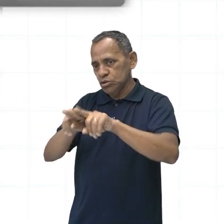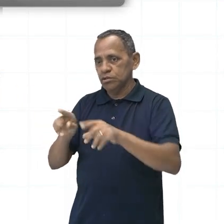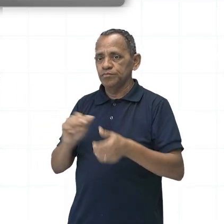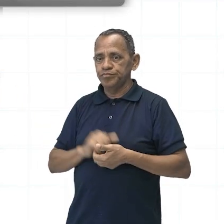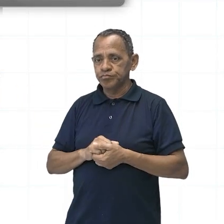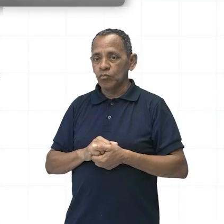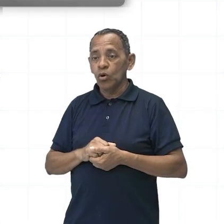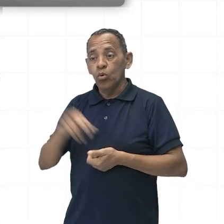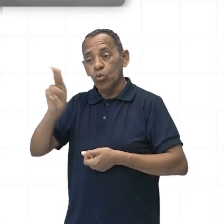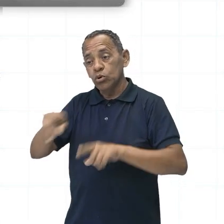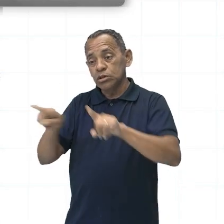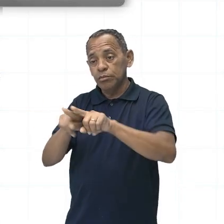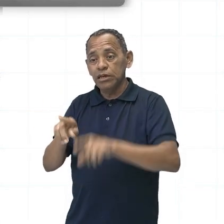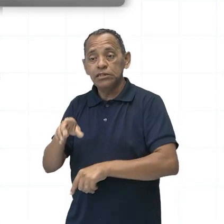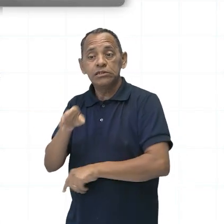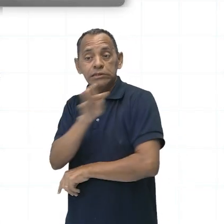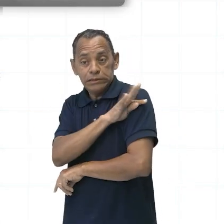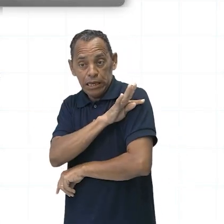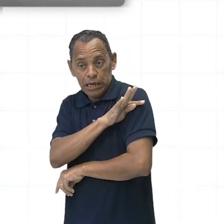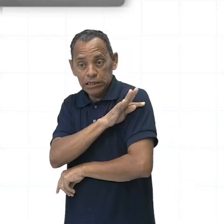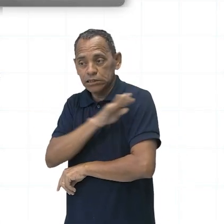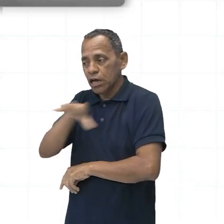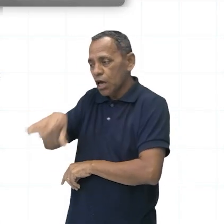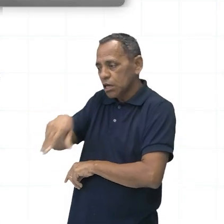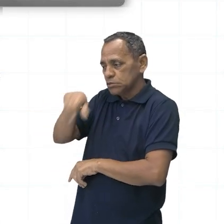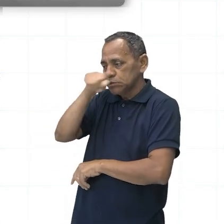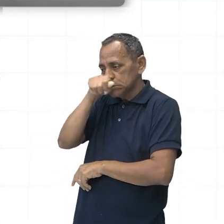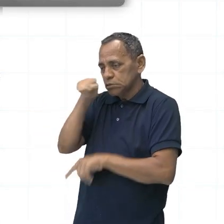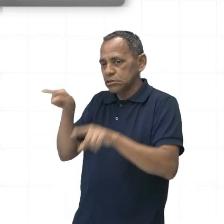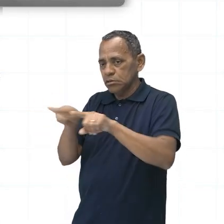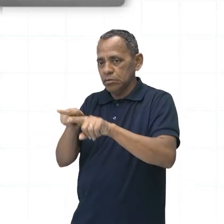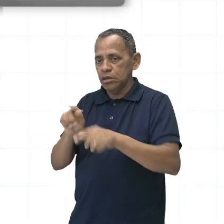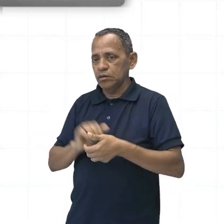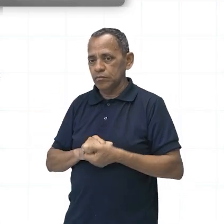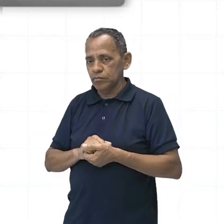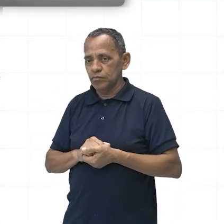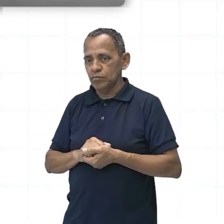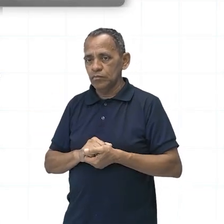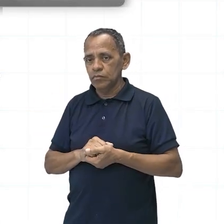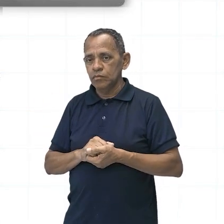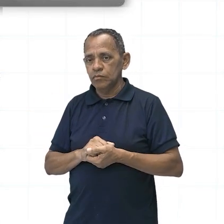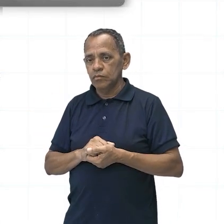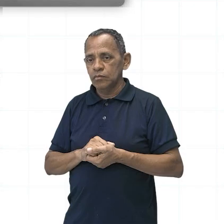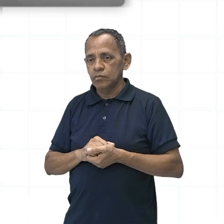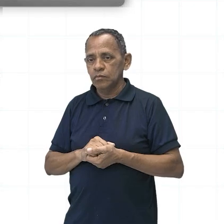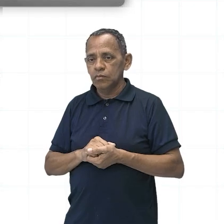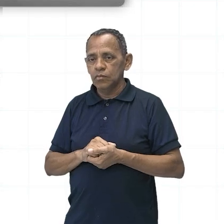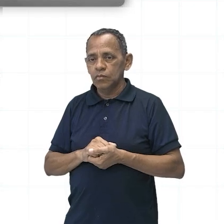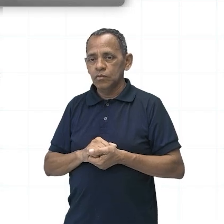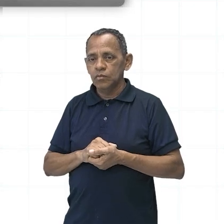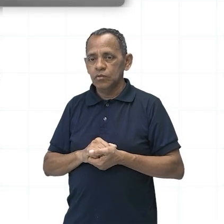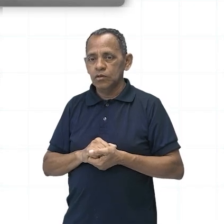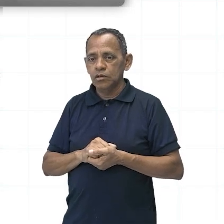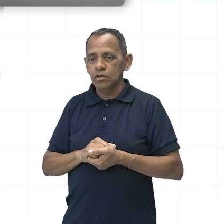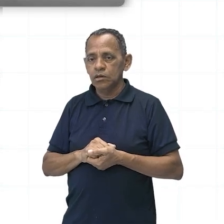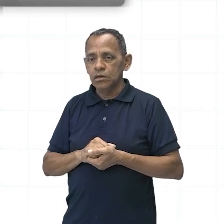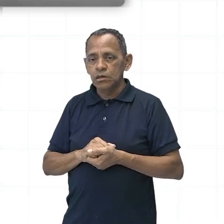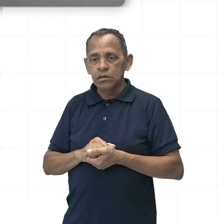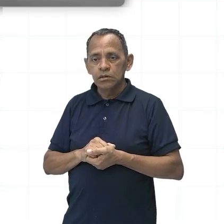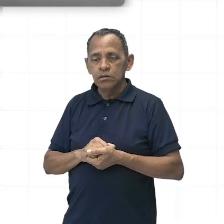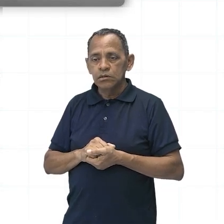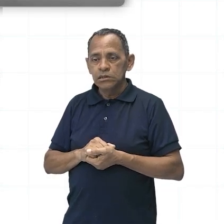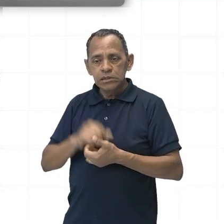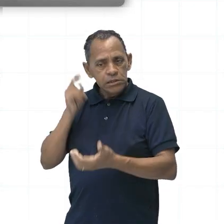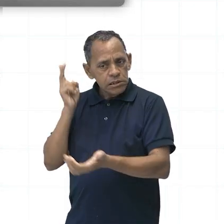de técnica de respiração. A respiração, ela vai estar, vamos dizer,